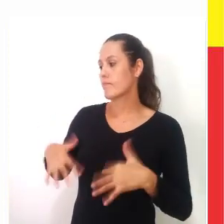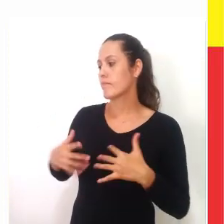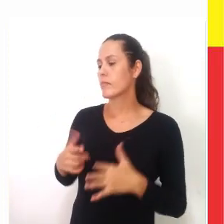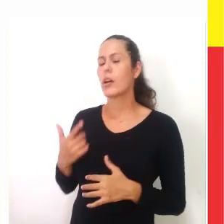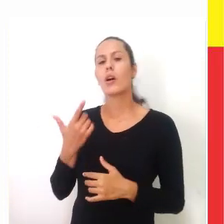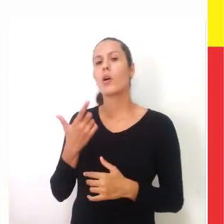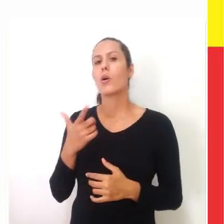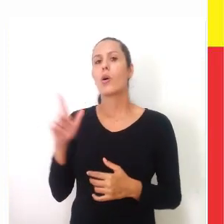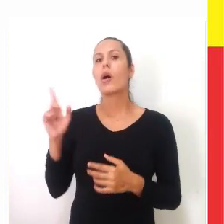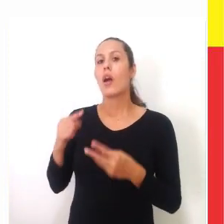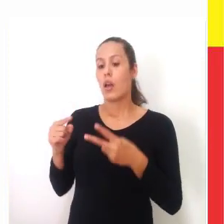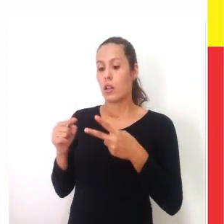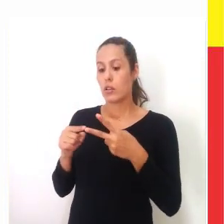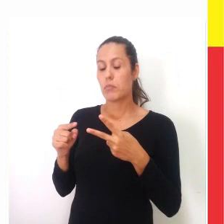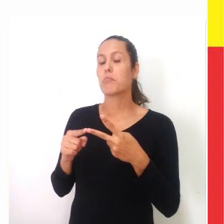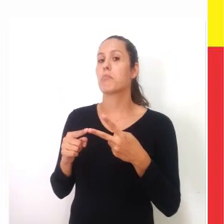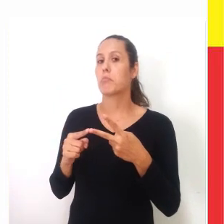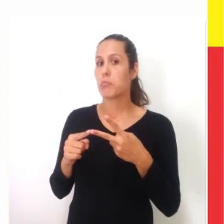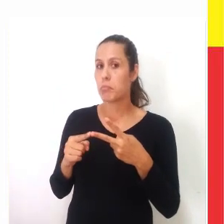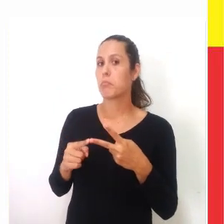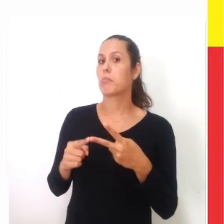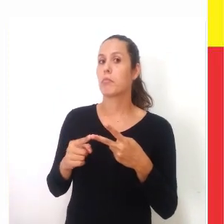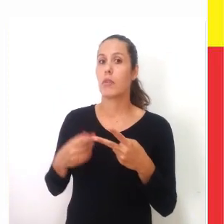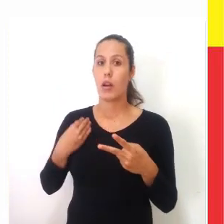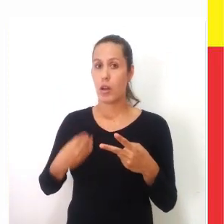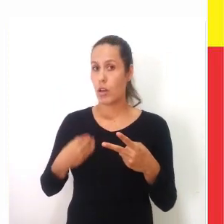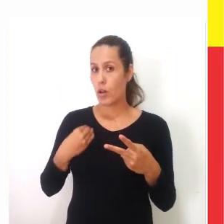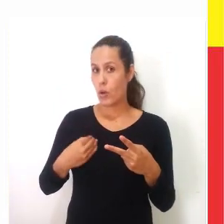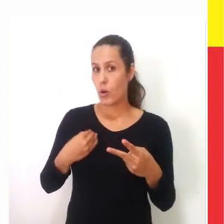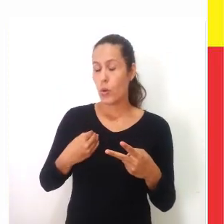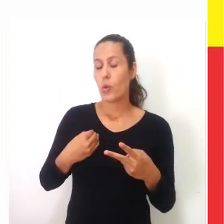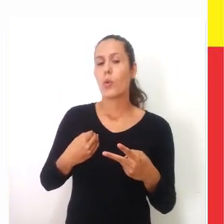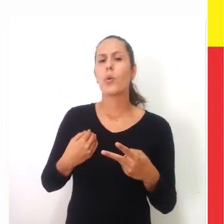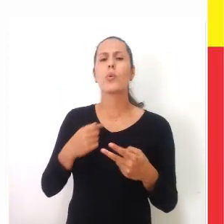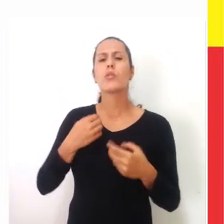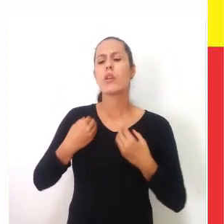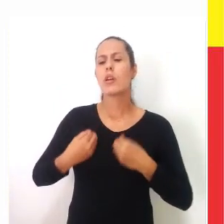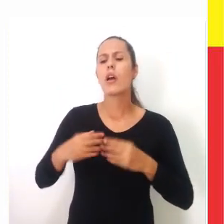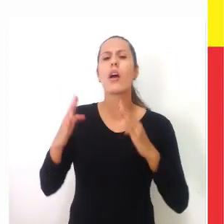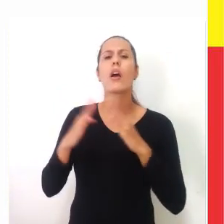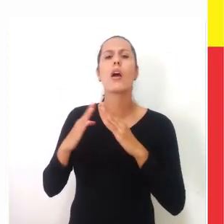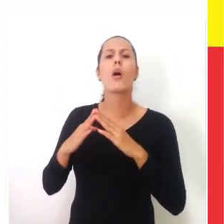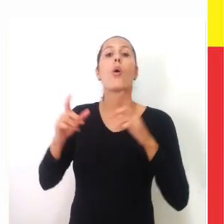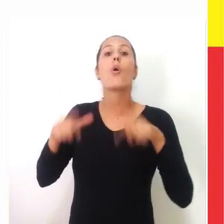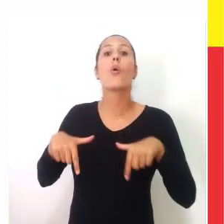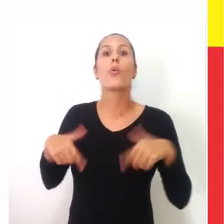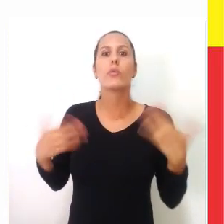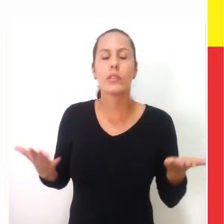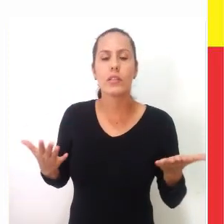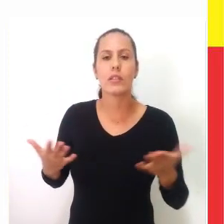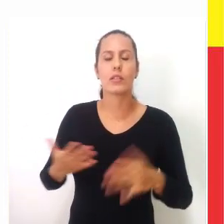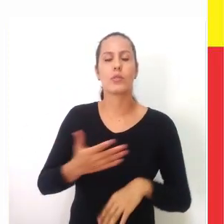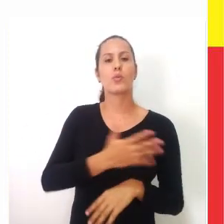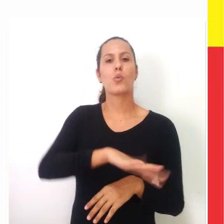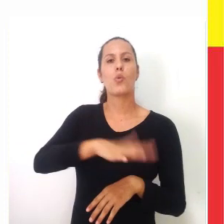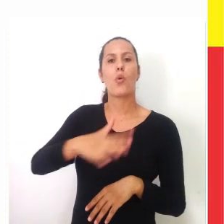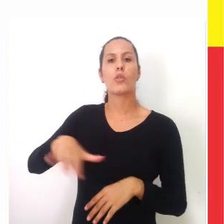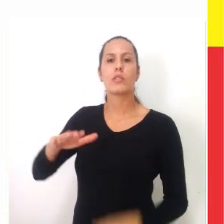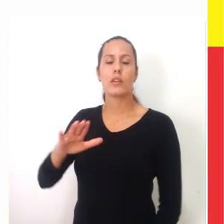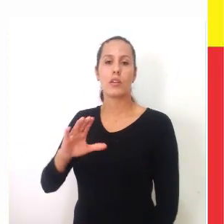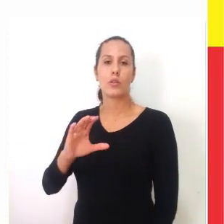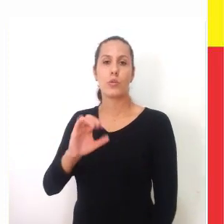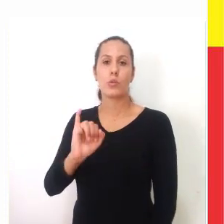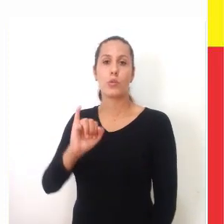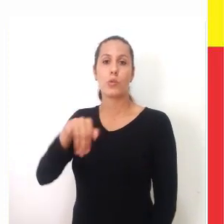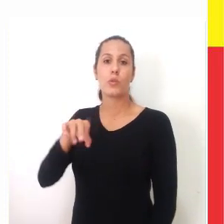um exemplo de fóssil vivo. Ainda vive onde, Dantas? No Oceano Índico e